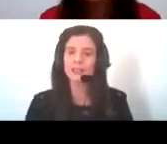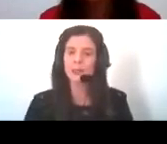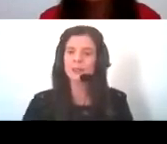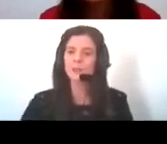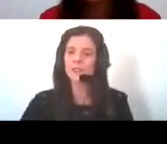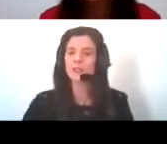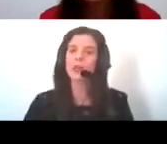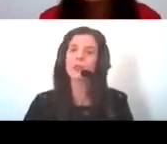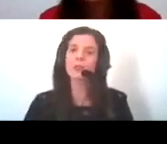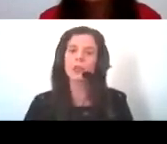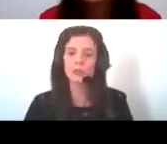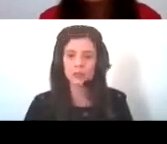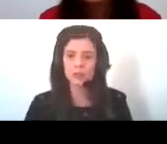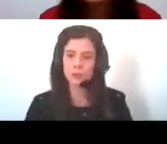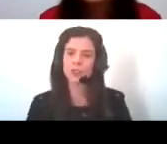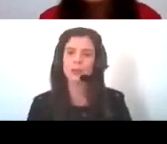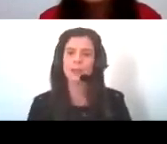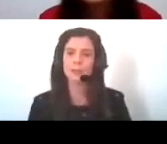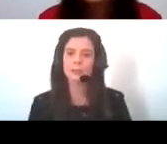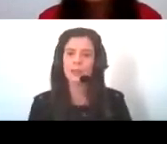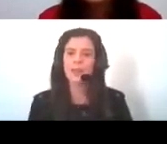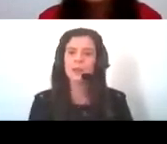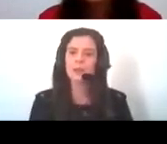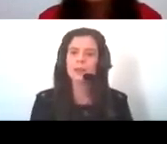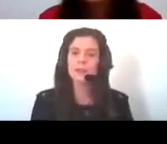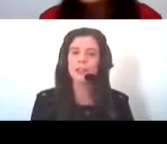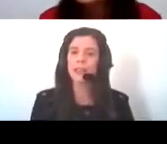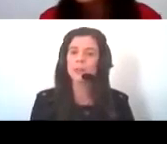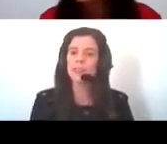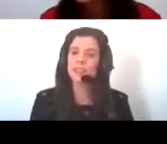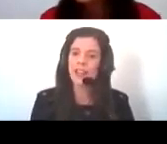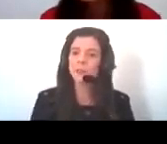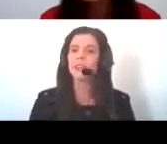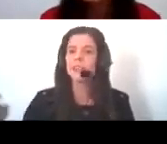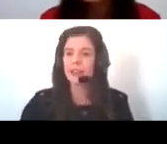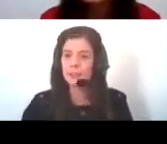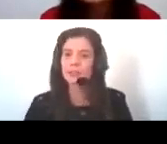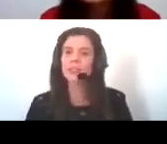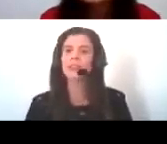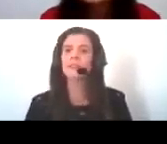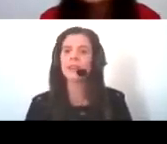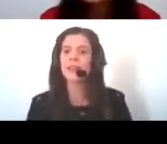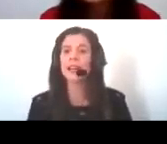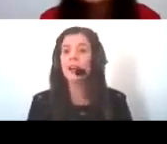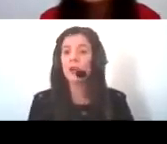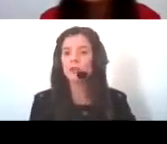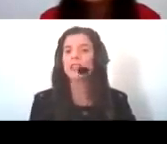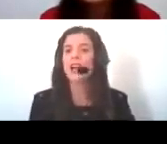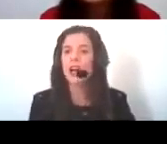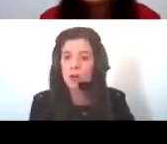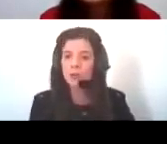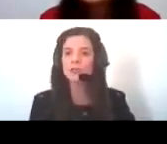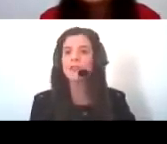agregar 50% em algo novo no seu setor de trabalho. Quando ela vem, ela aprende 10%, é 10% que ela vai agregar. Ou